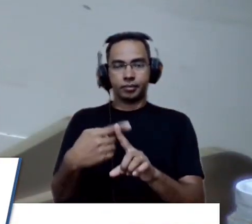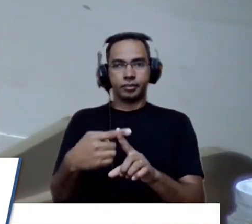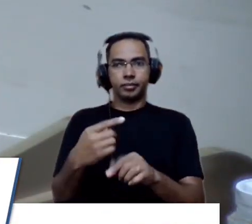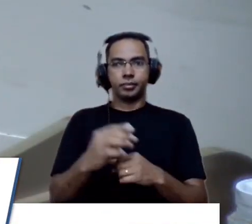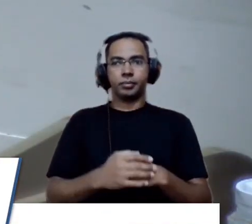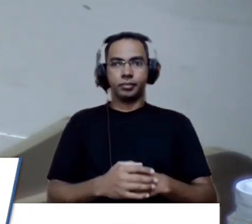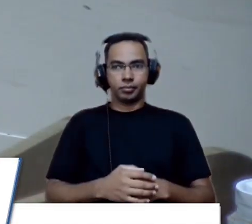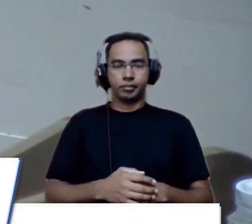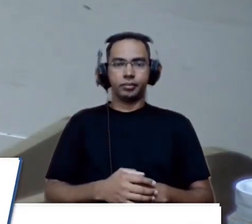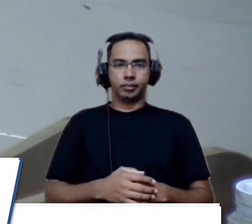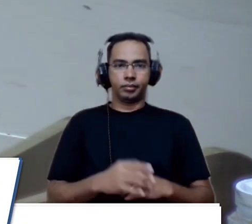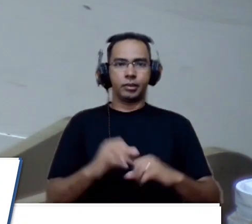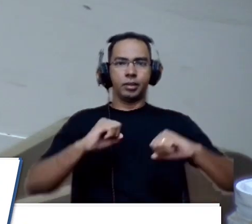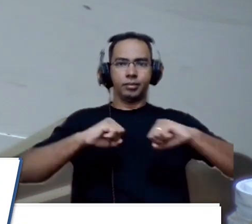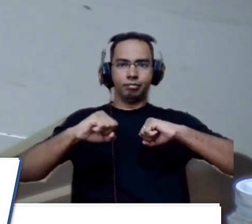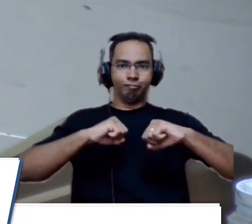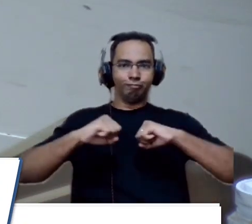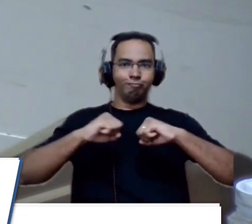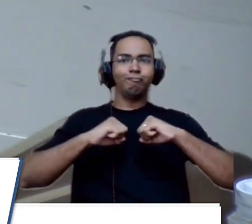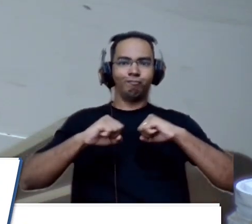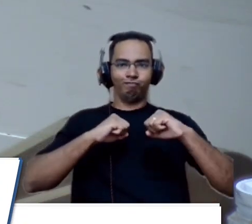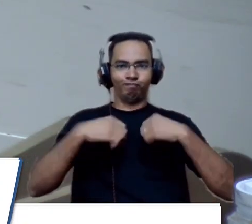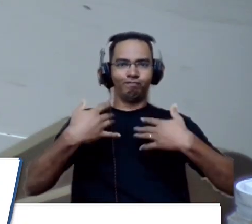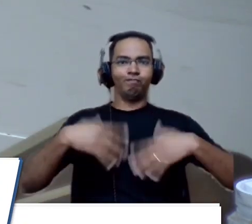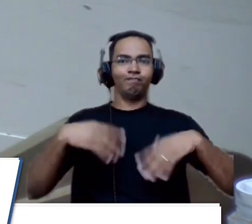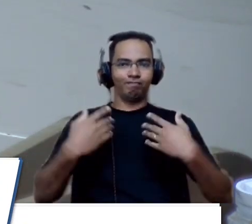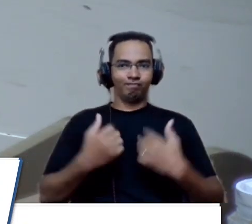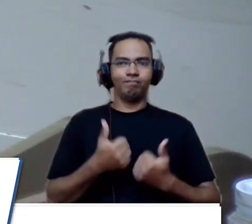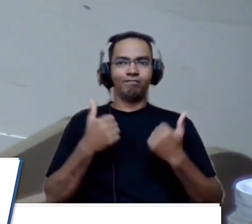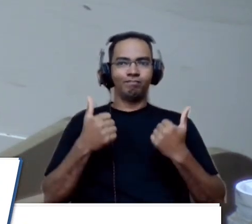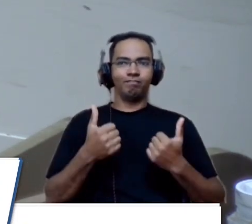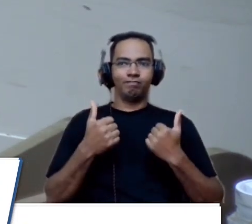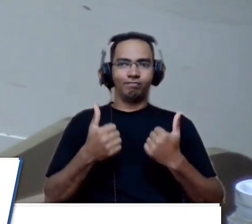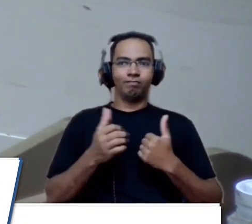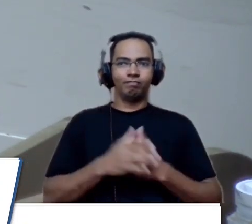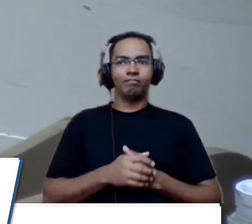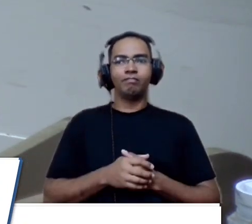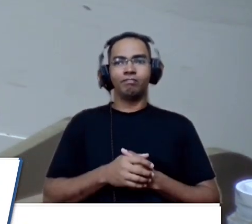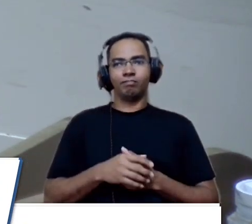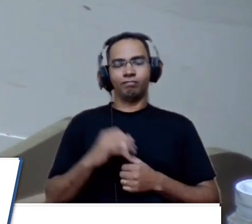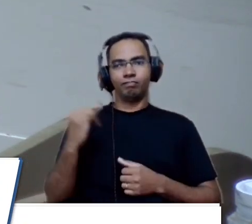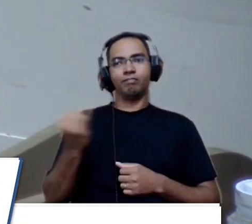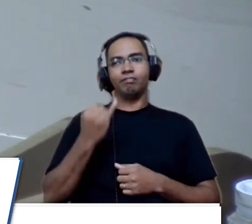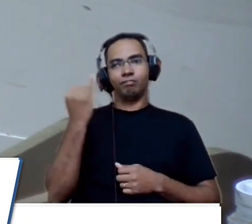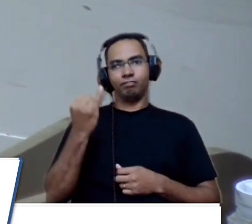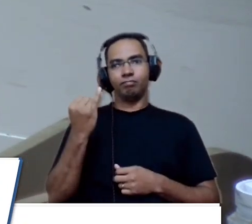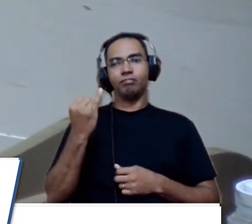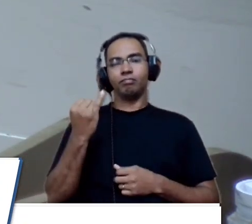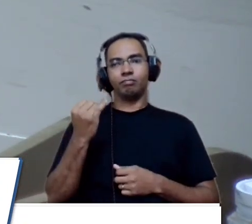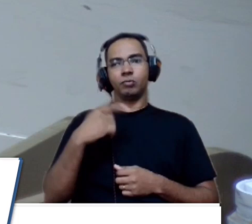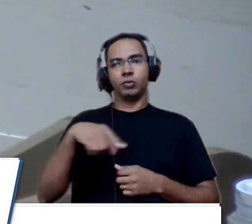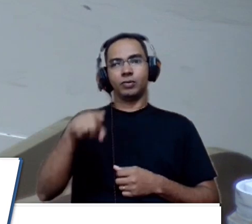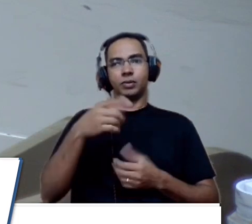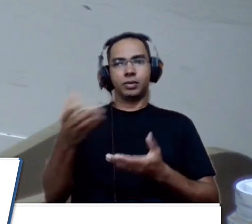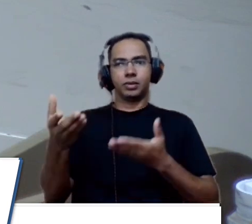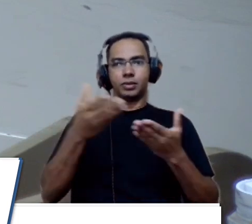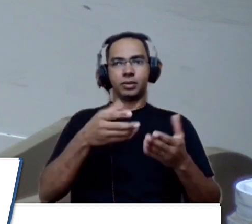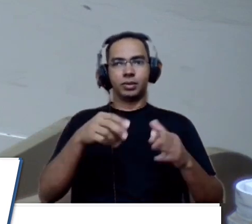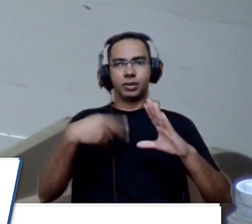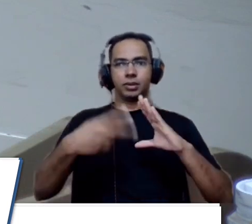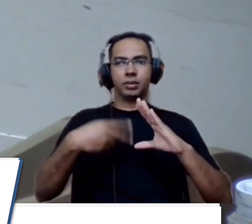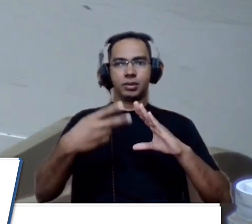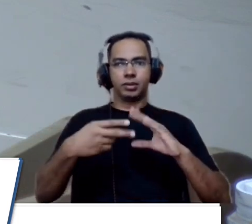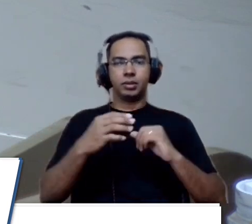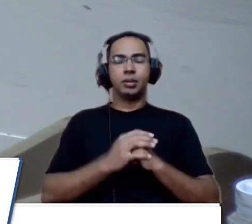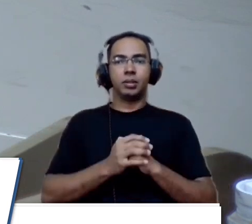esses debates são muito importantes e ricos. Você trazer isso para a Câmara Municipal,